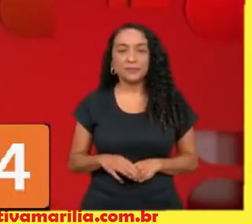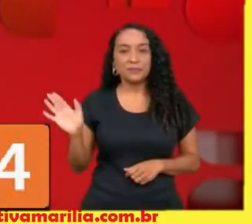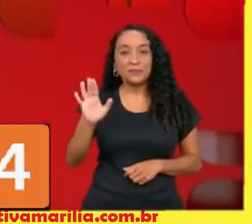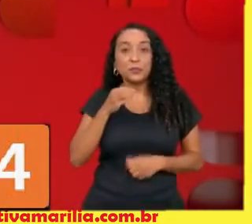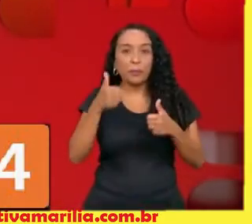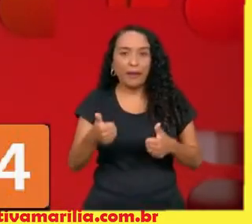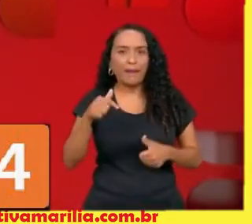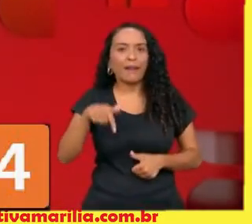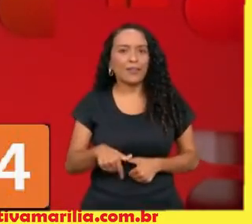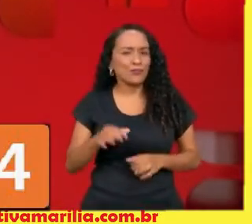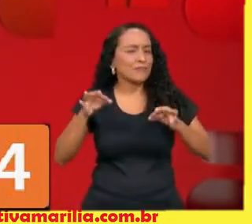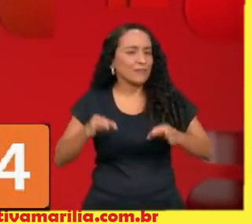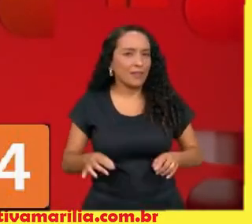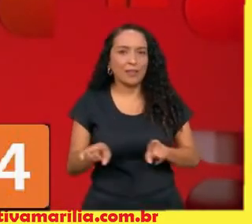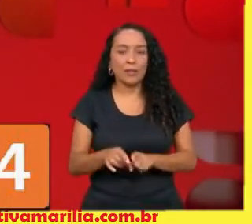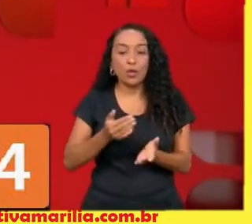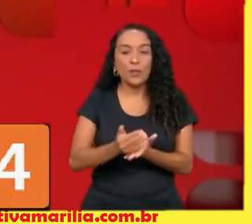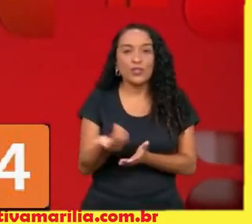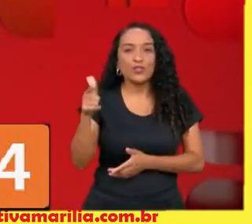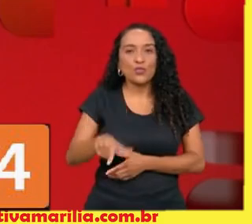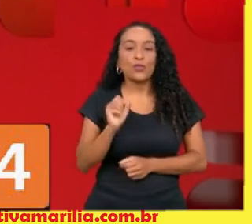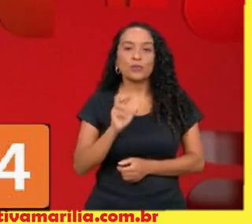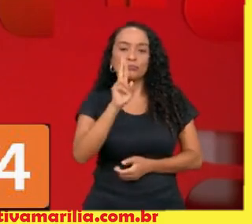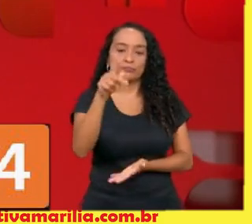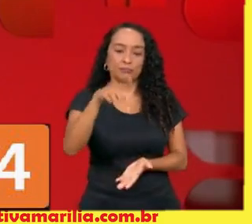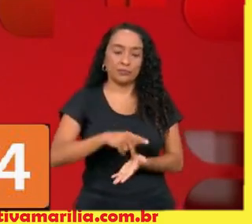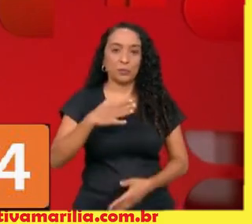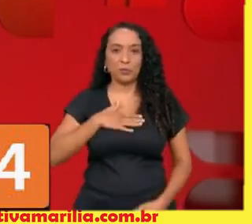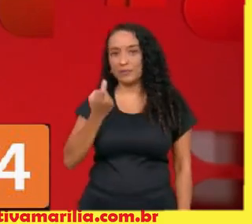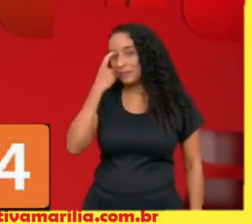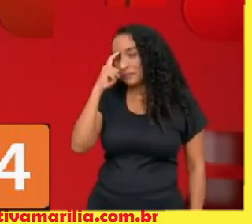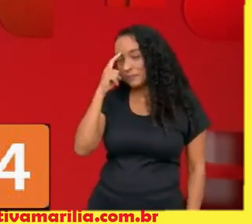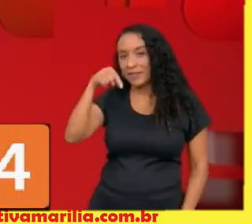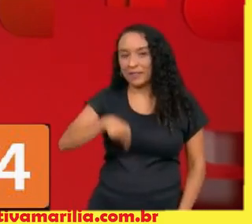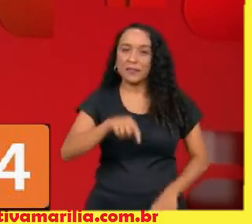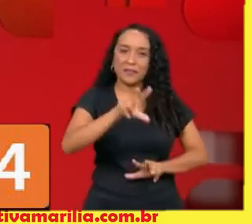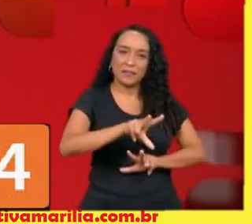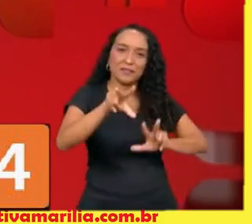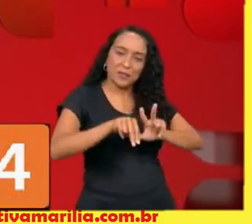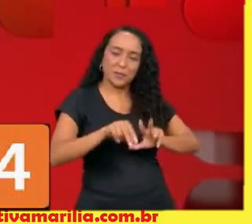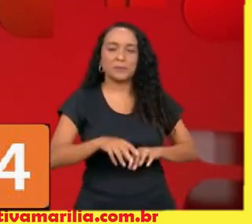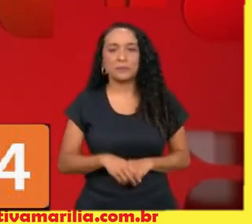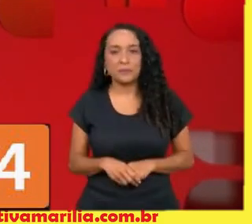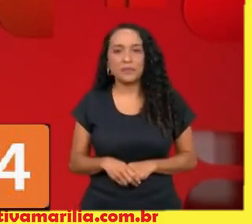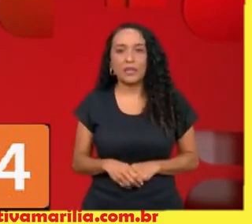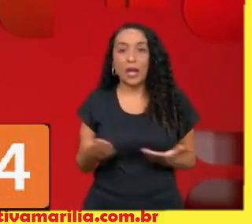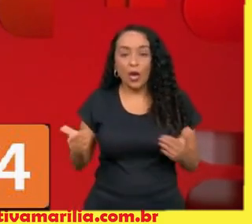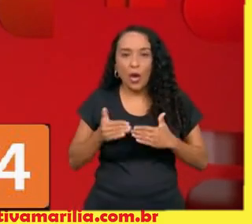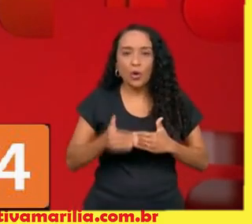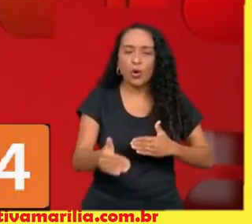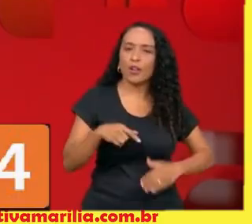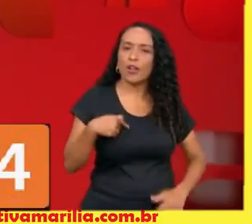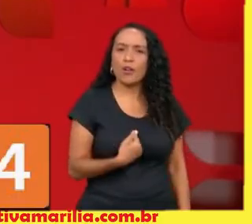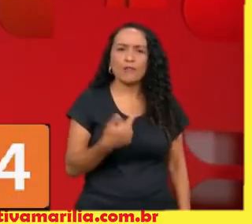Olá, tudo bem por aí? Por aqui tudo certo? Estamos começando mais um Dando a Real comigo, Leandro Demori, aqui na nossa TV Brasil. A partir de agora, a